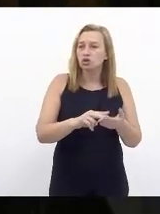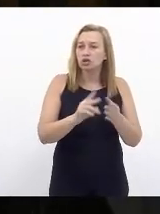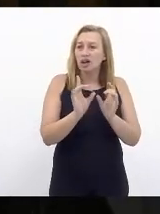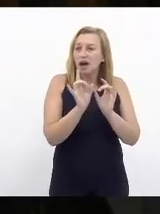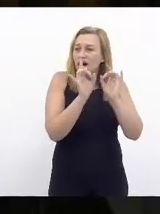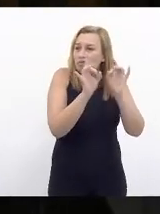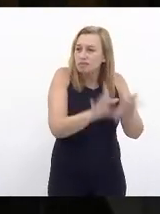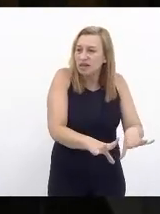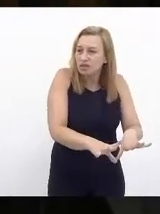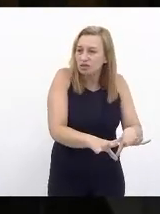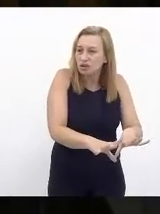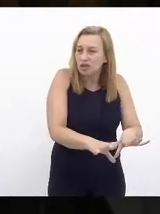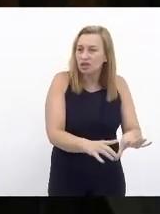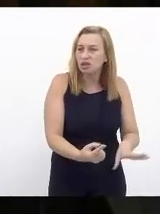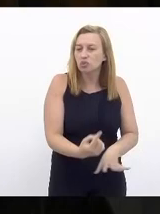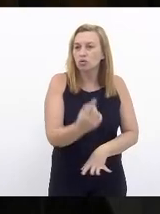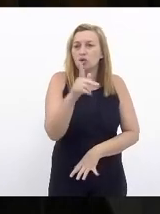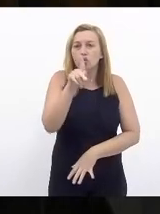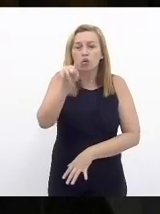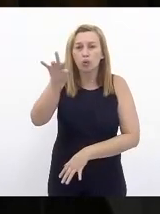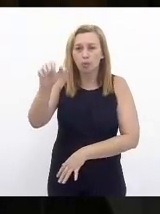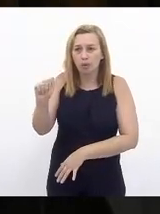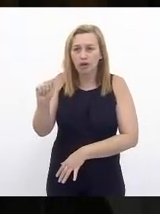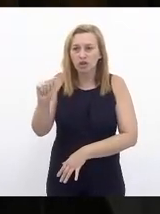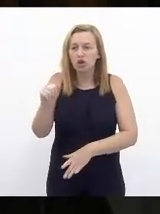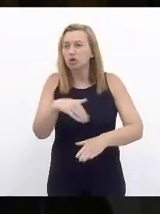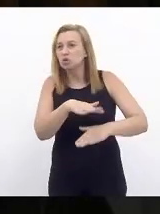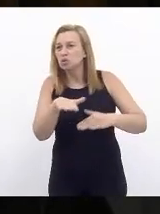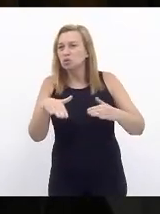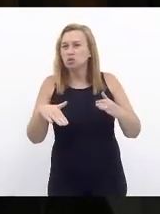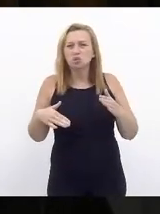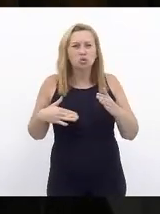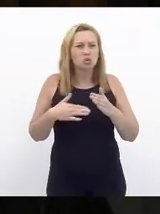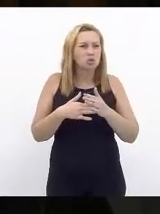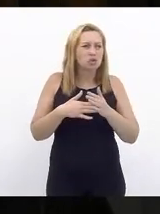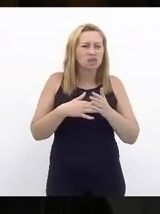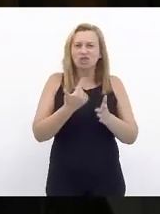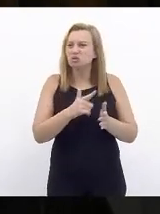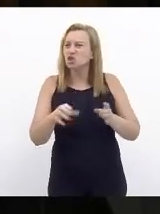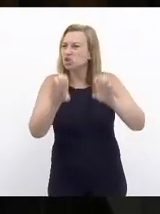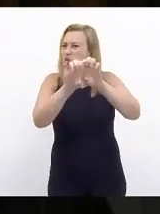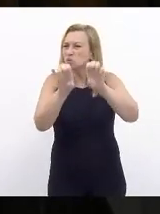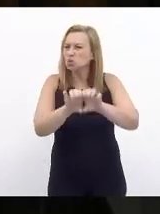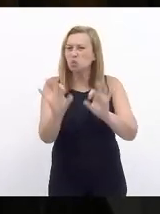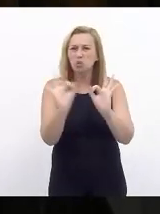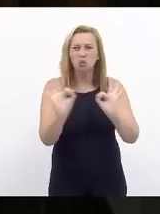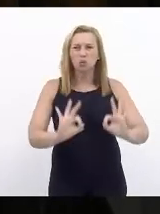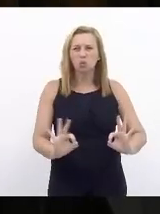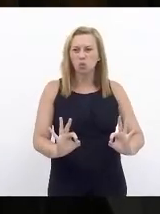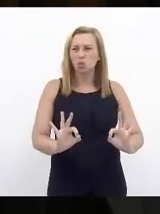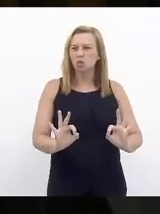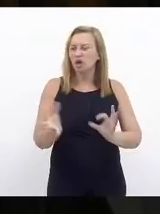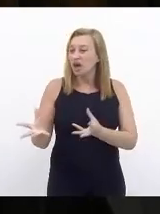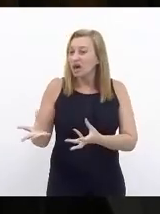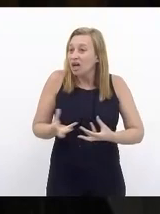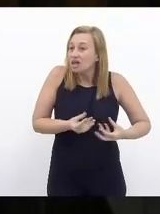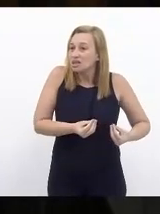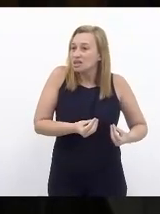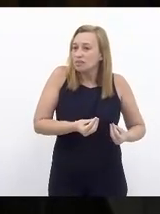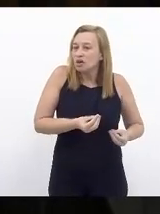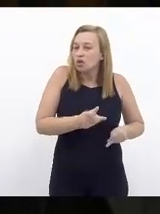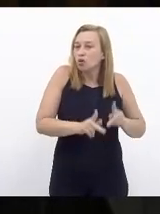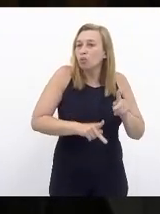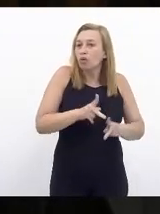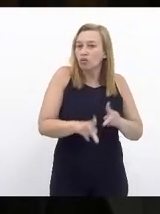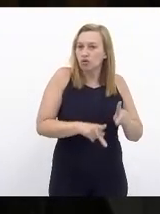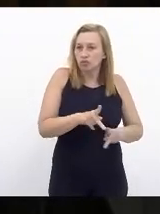jogadas a uma UPA totalmente insalubre, sem condições nenhuma de receber a